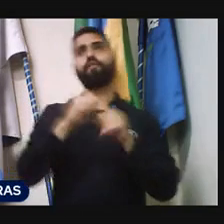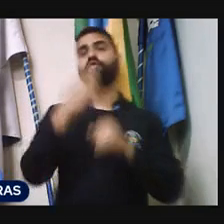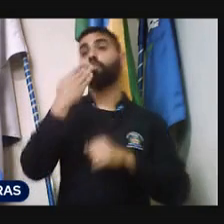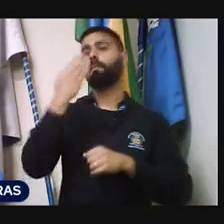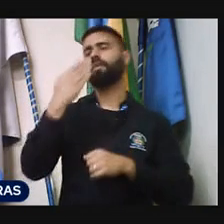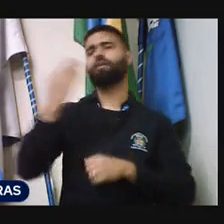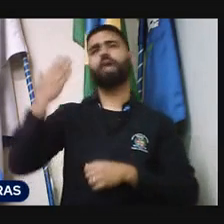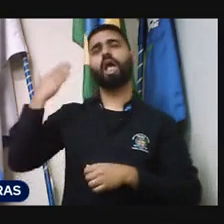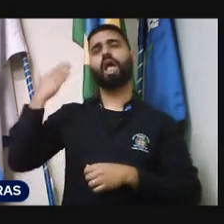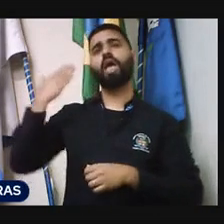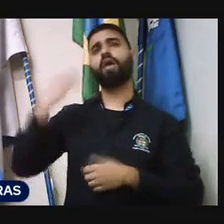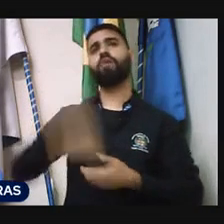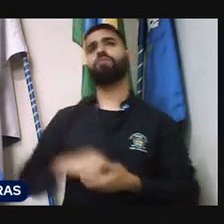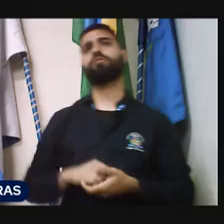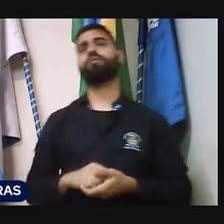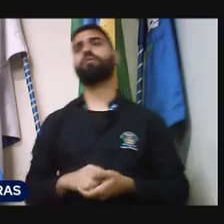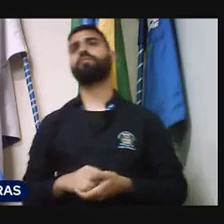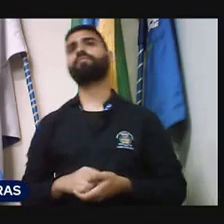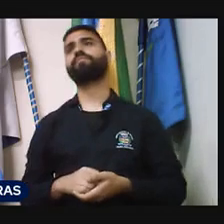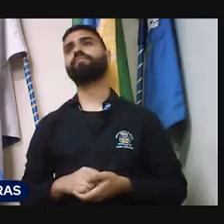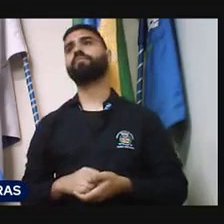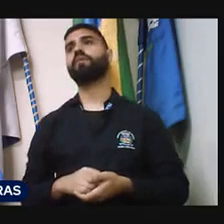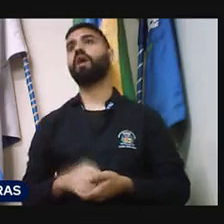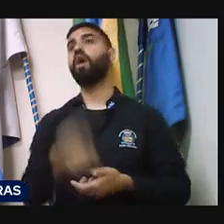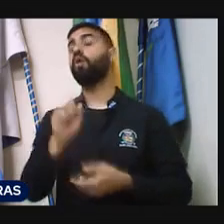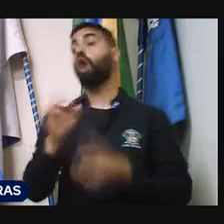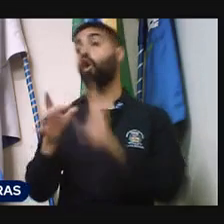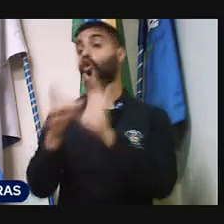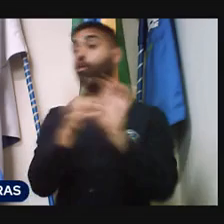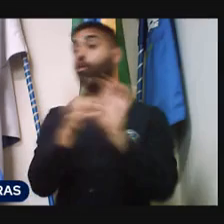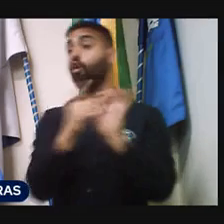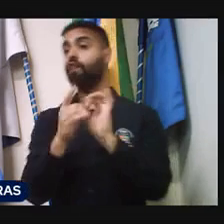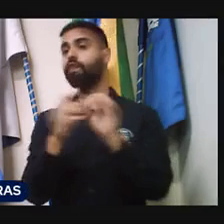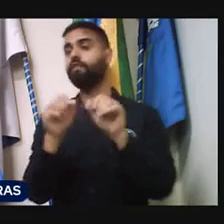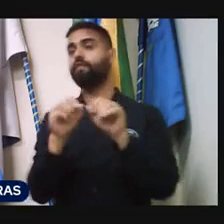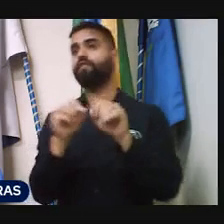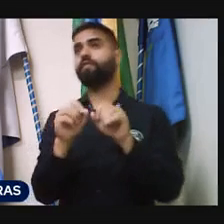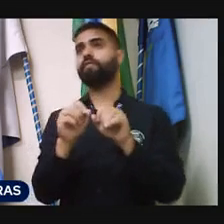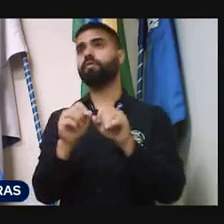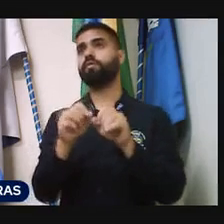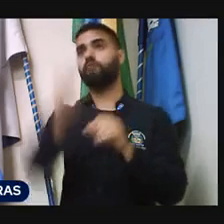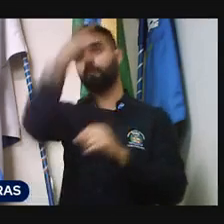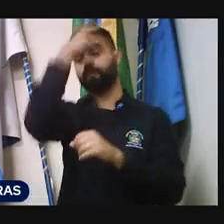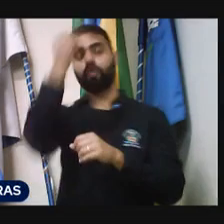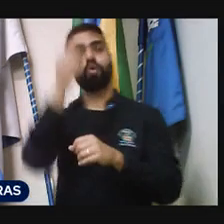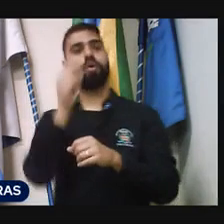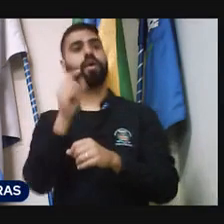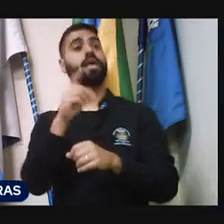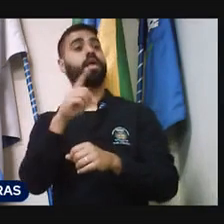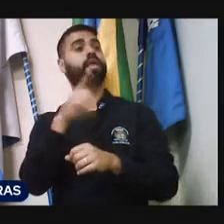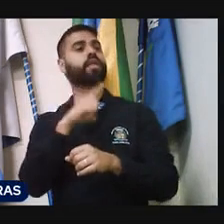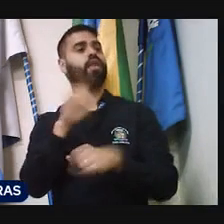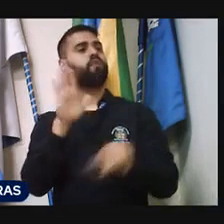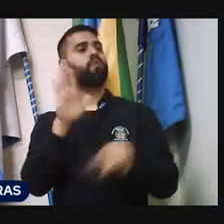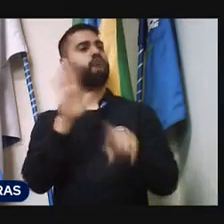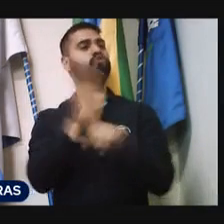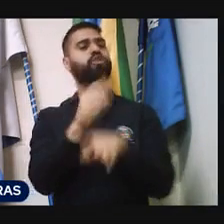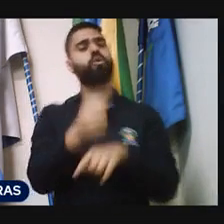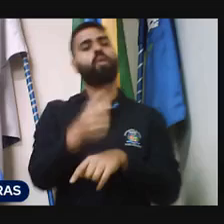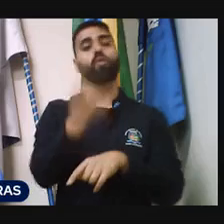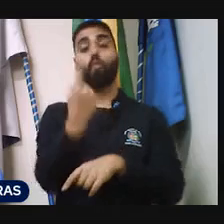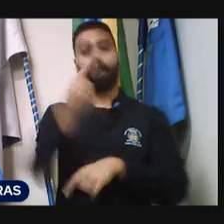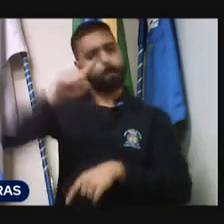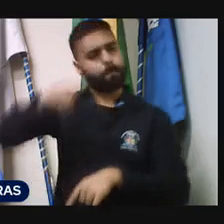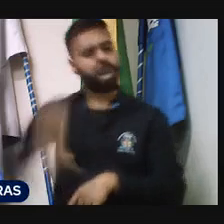aqui foi uma relação ao convênio feito com a prefeitura onde for aplicado quase um milhão de reais no hospital Gustavo Monteiro